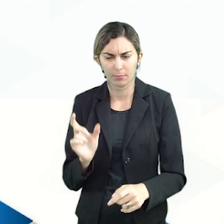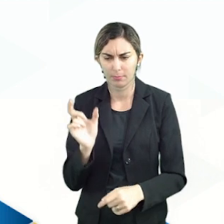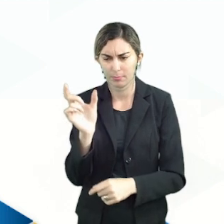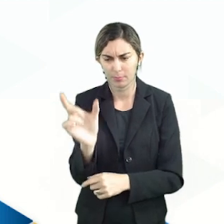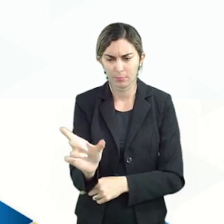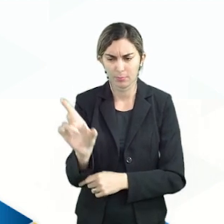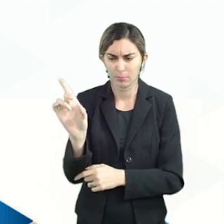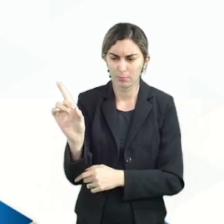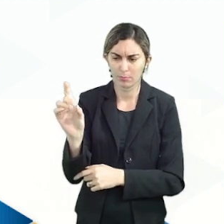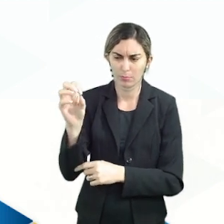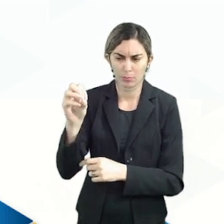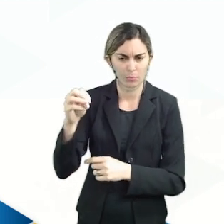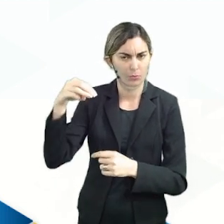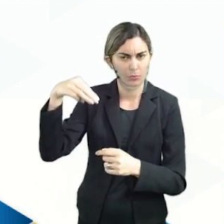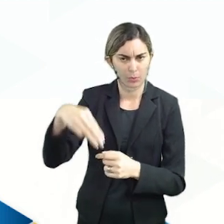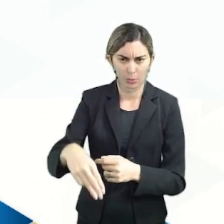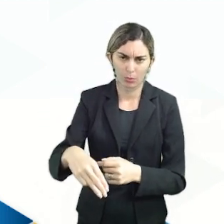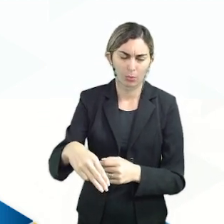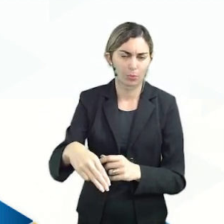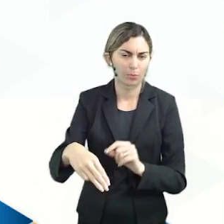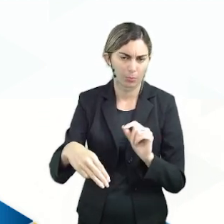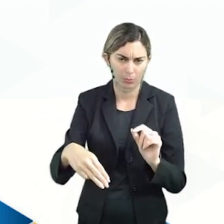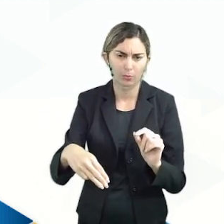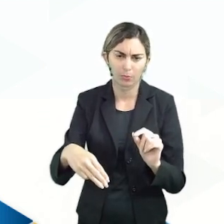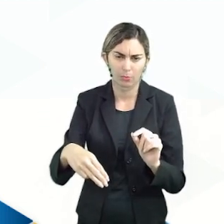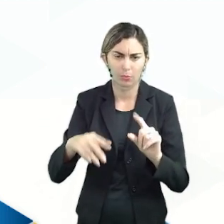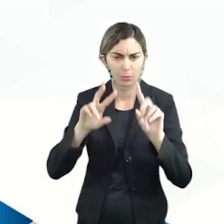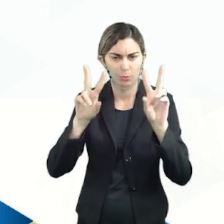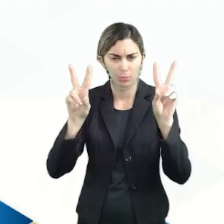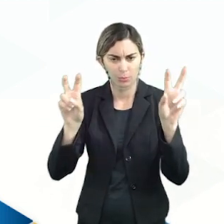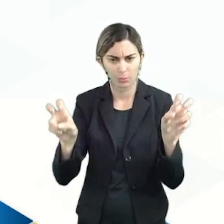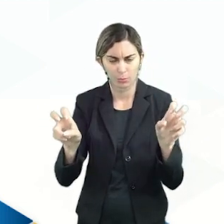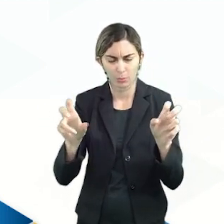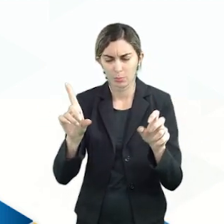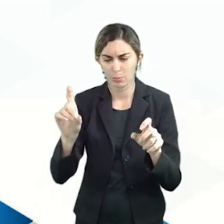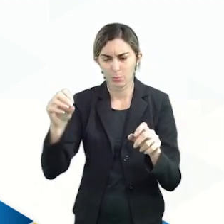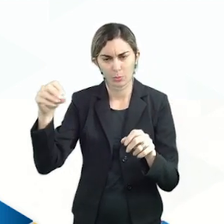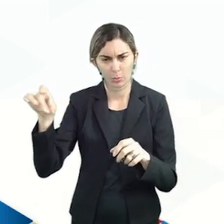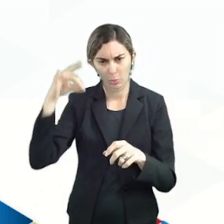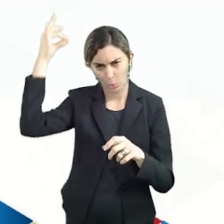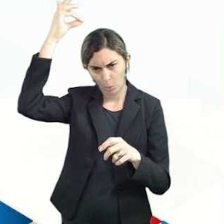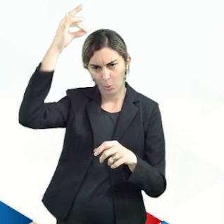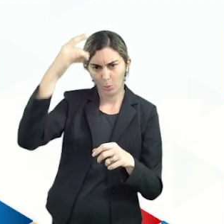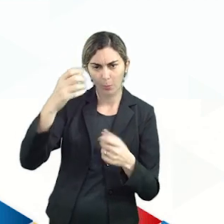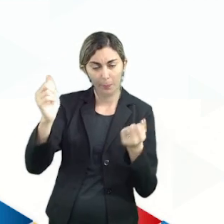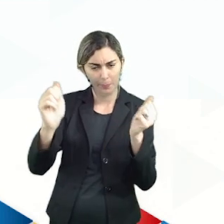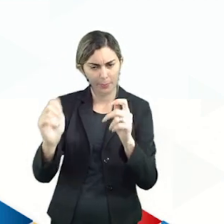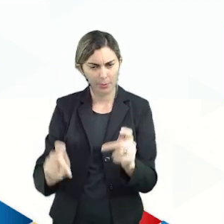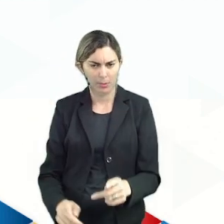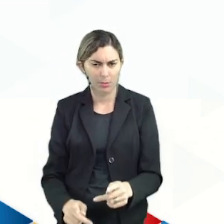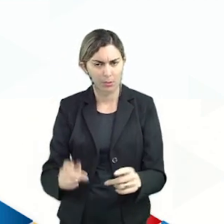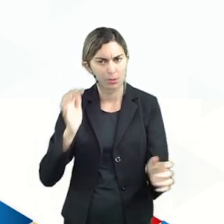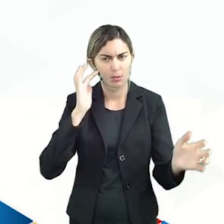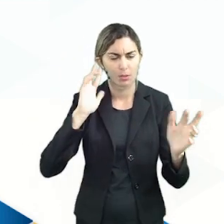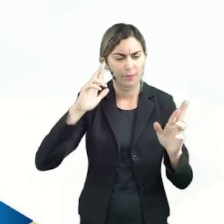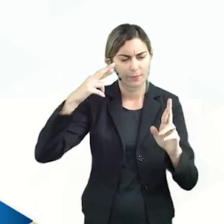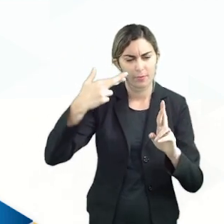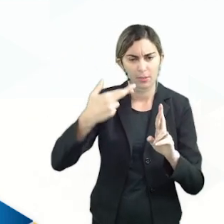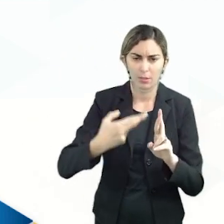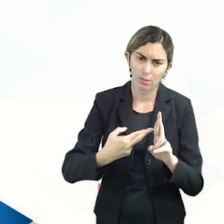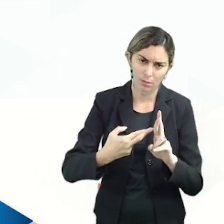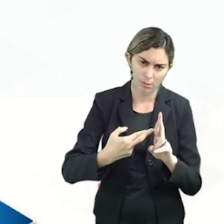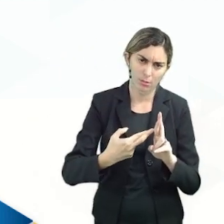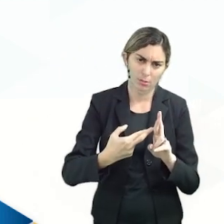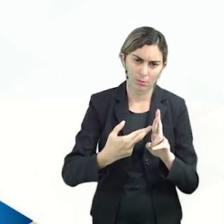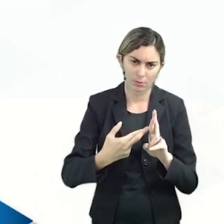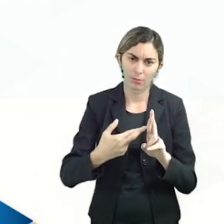palavra dom aí está o quê? Aspeada, porque o dom da paz tanto faz uma referência